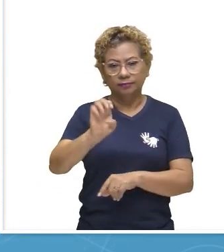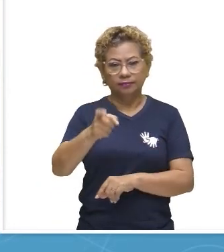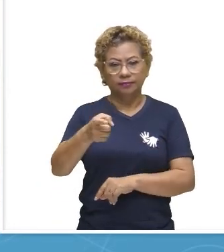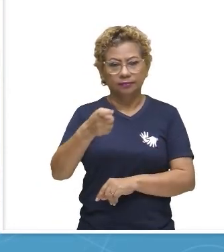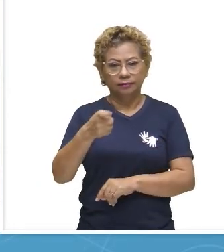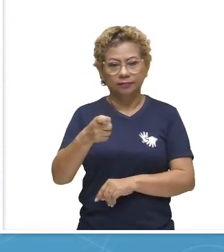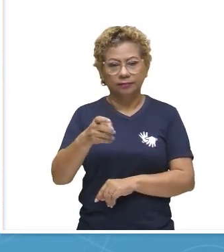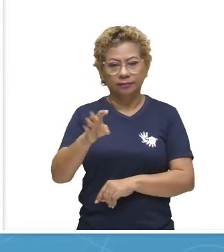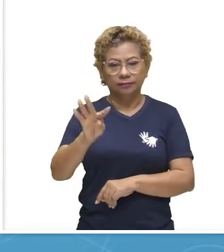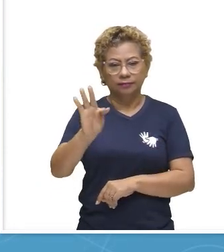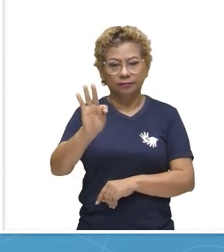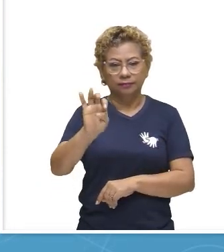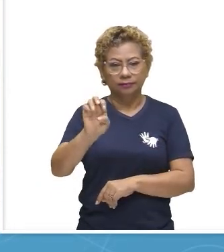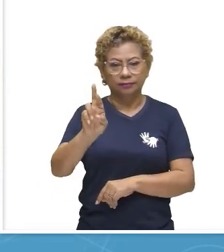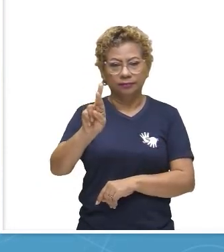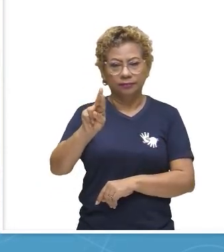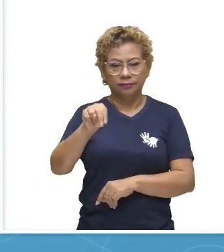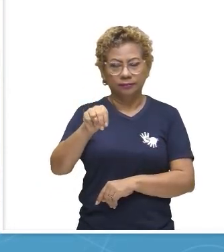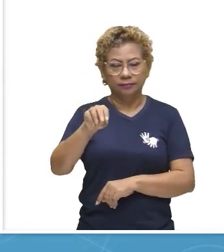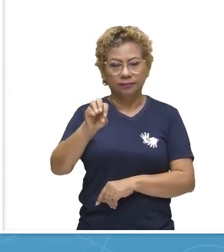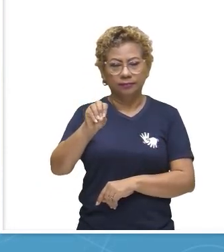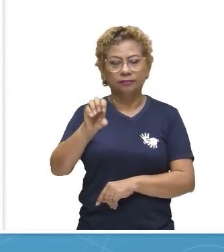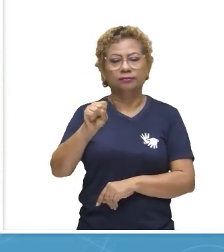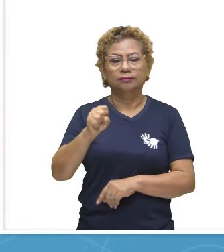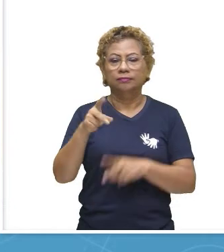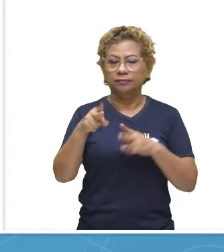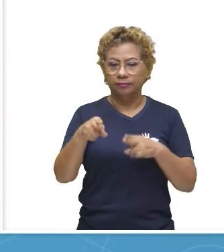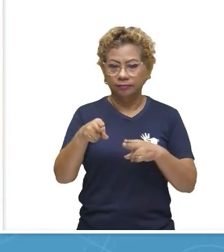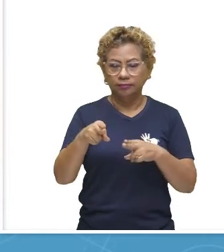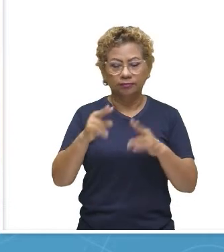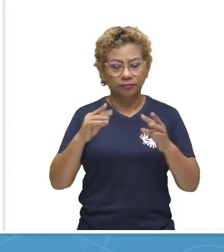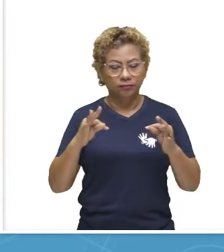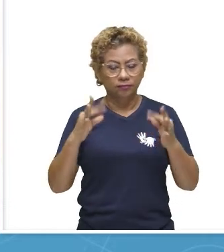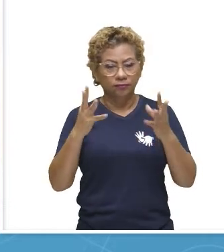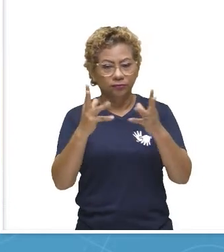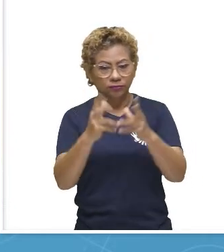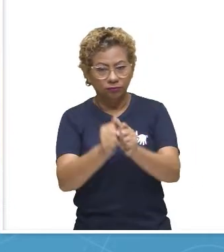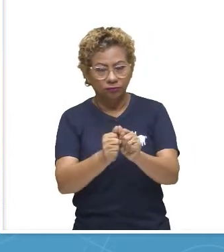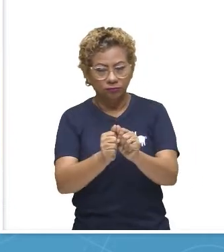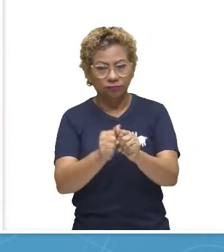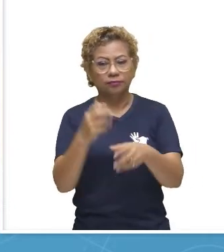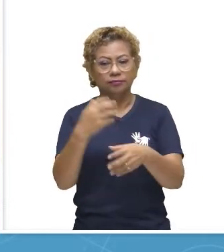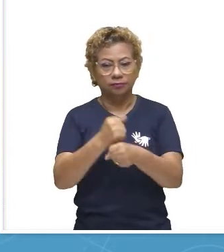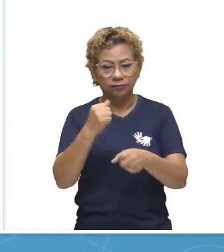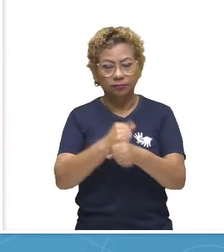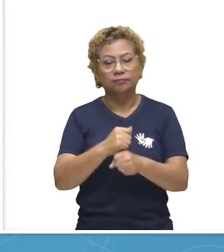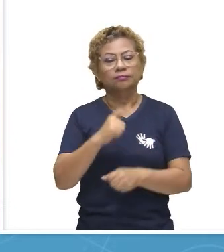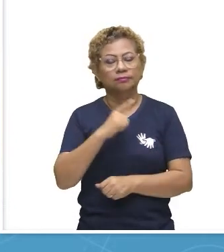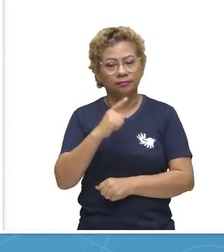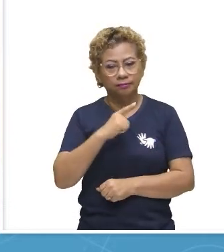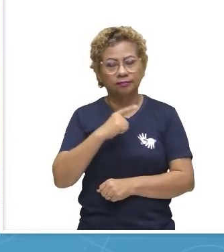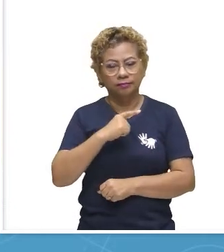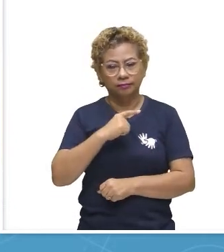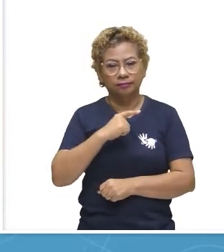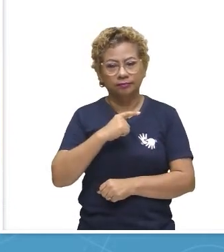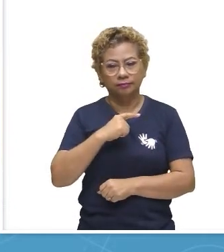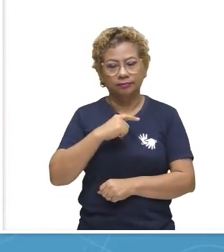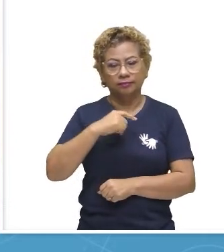A característica é a mesma, somando eles vão ter 180